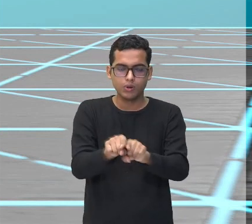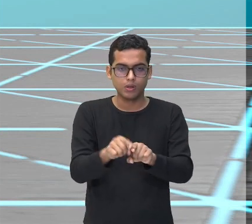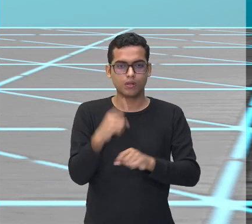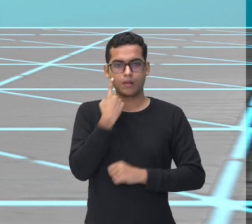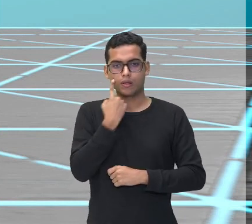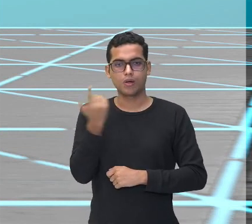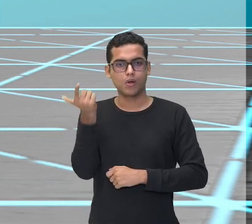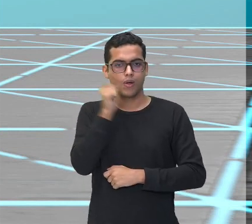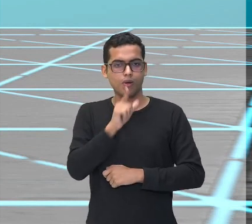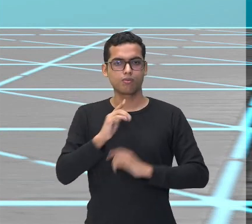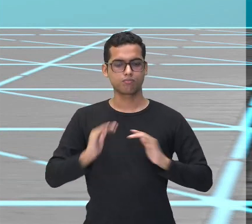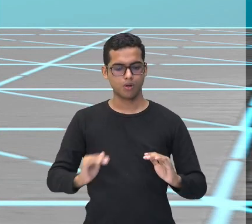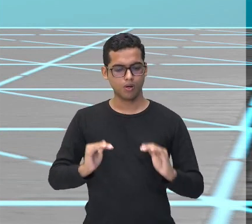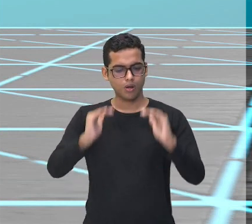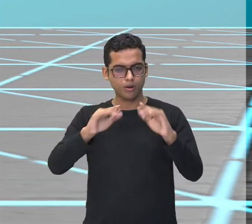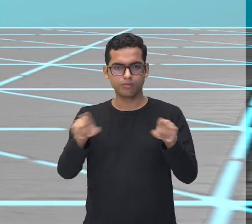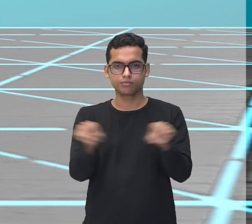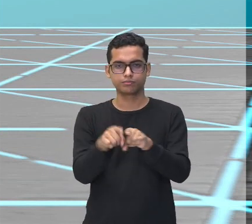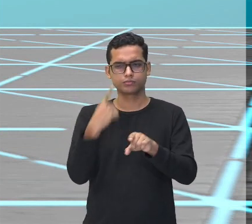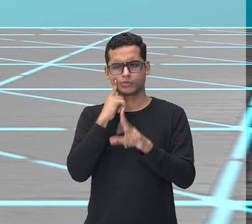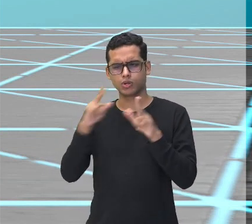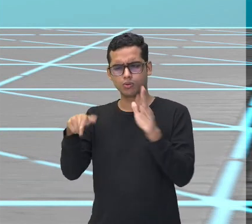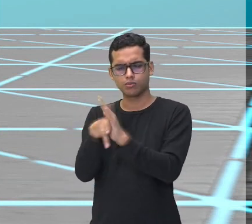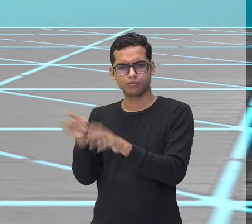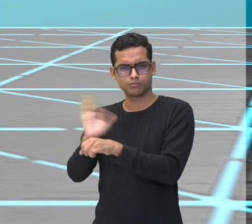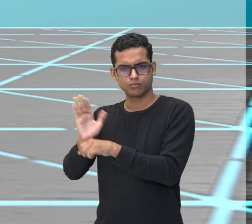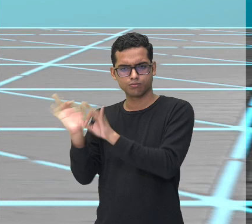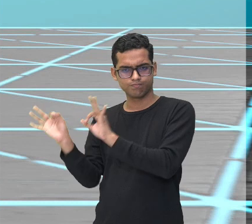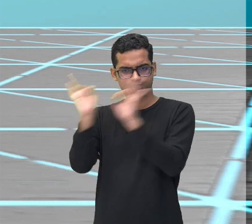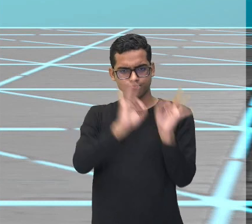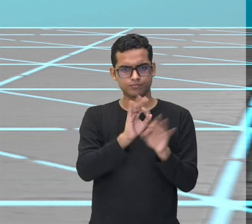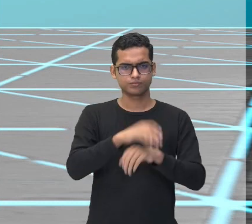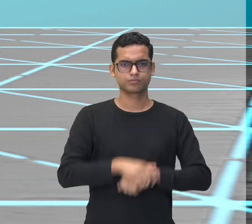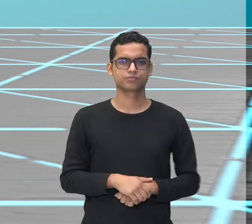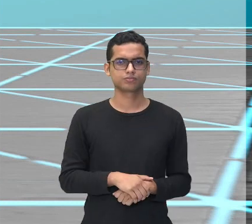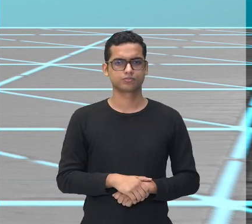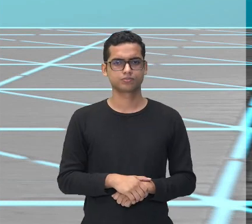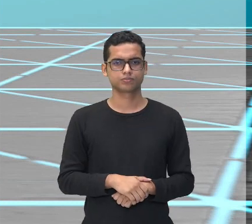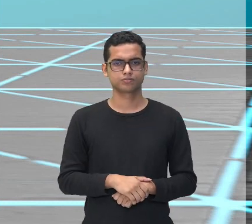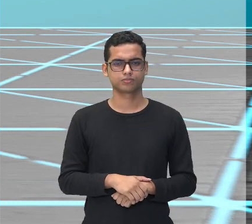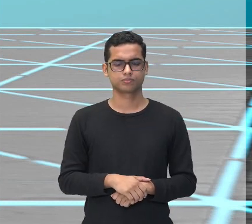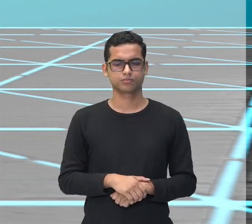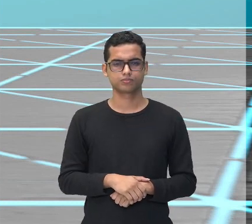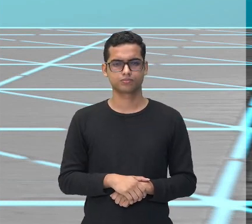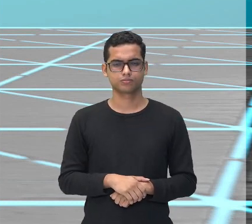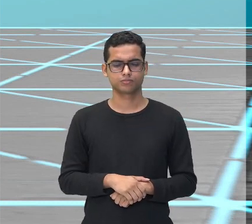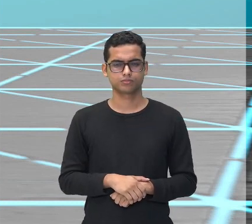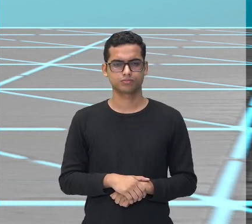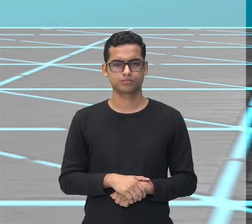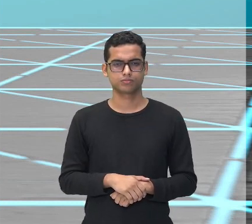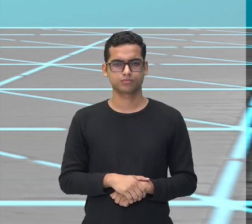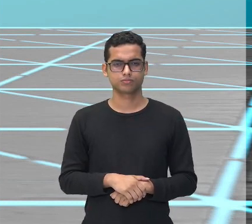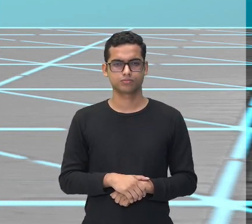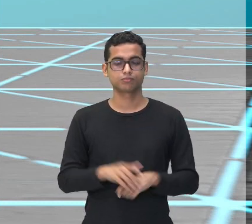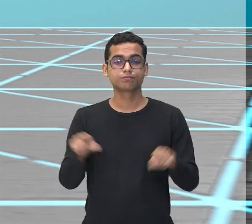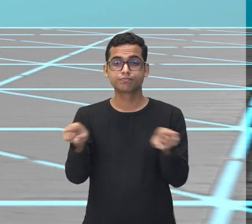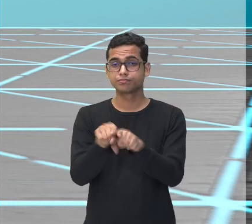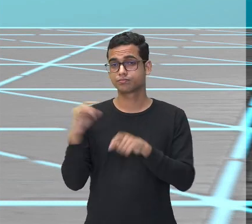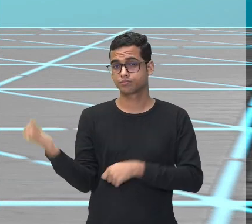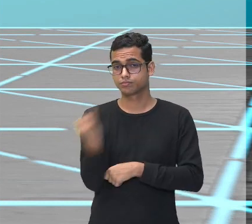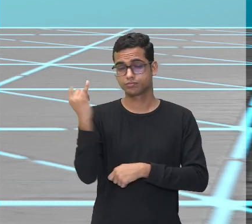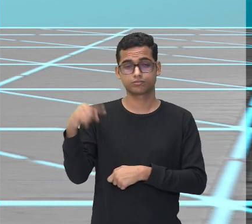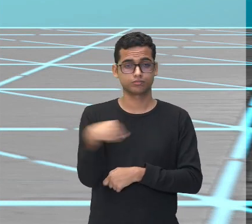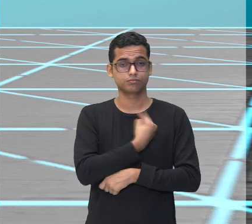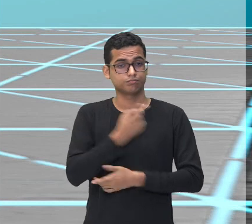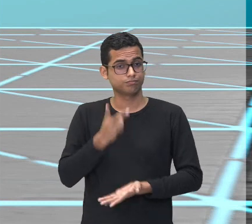seguindo essa sequência como vocês observaram aí no vídeo, né? Que serviu de exemplo para vocês. E também é importante que a gente